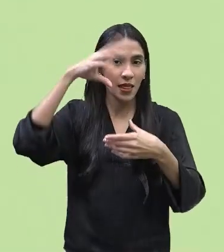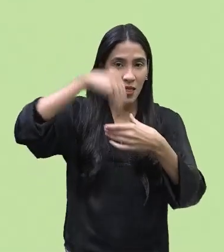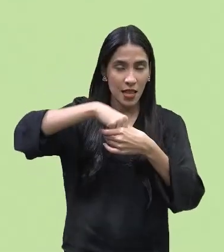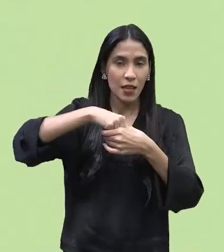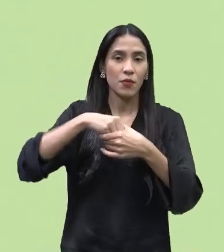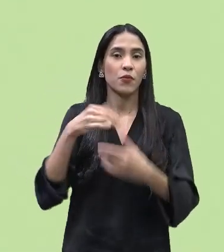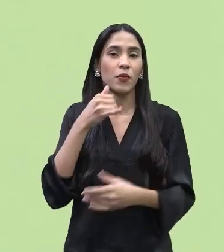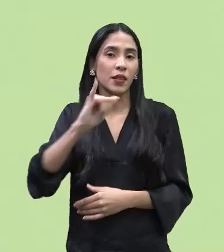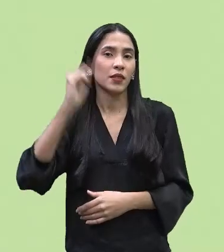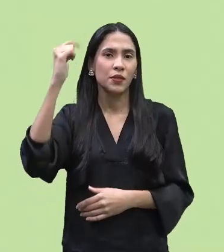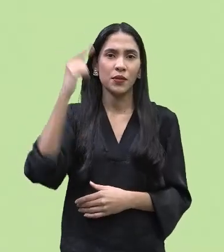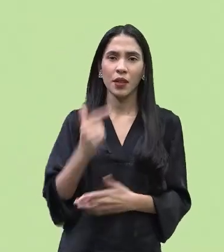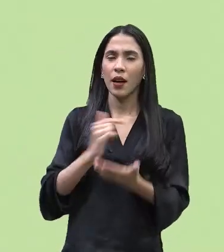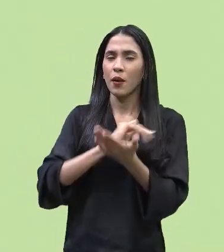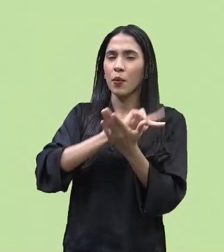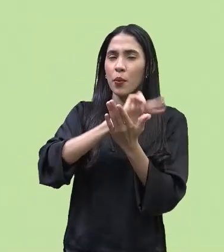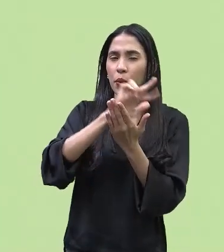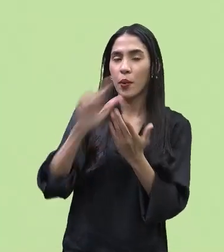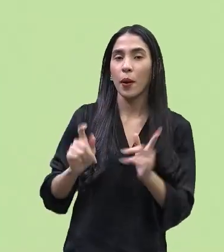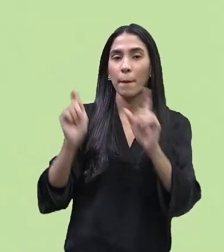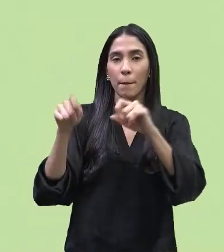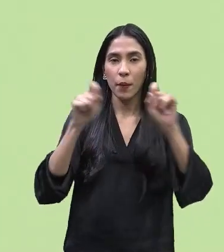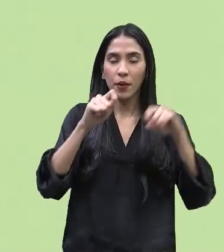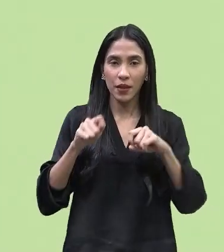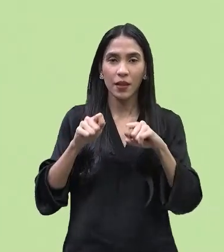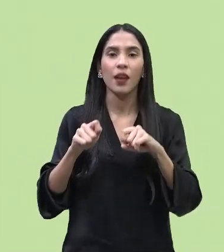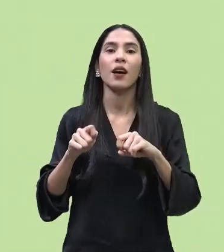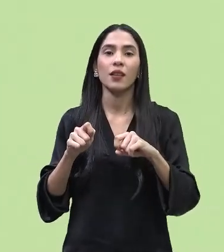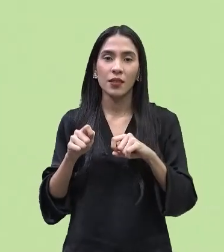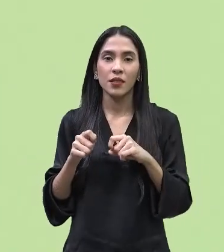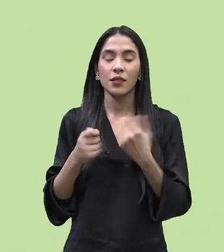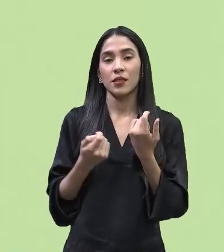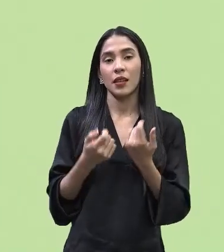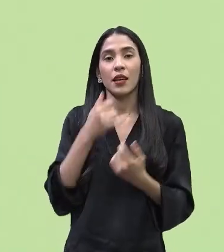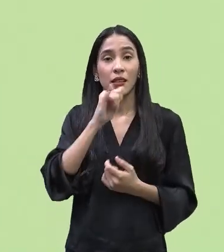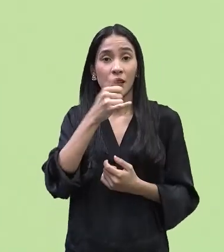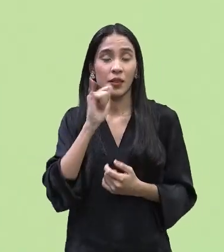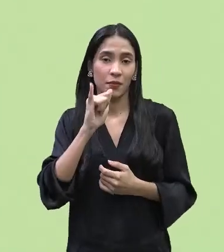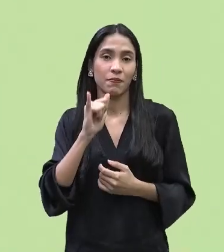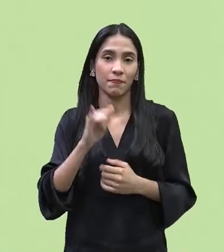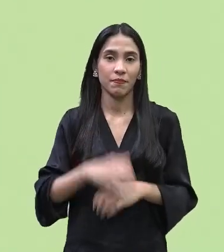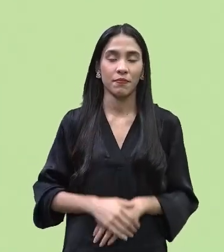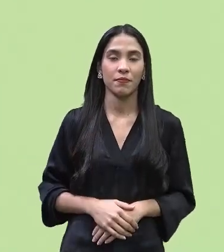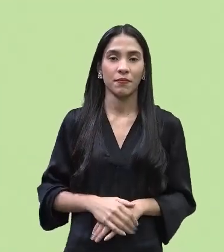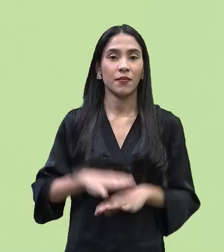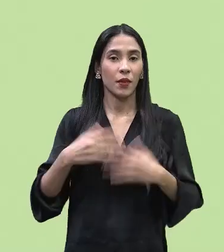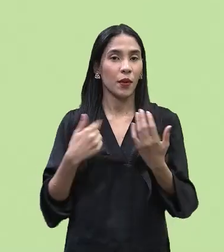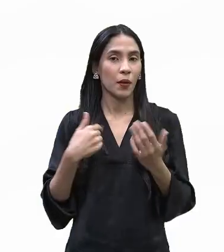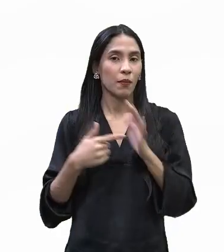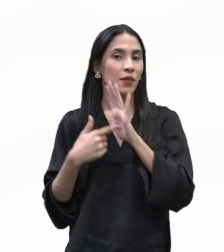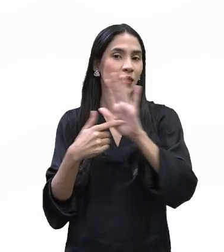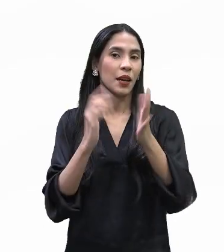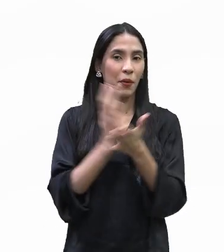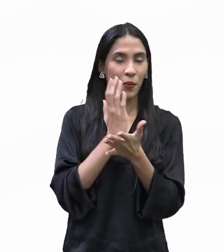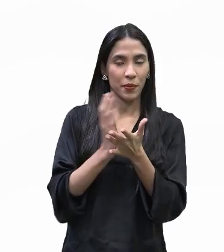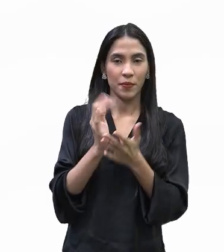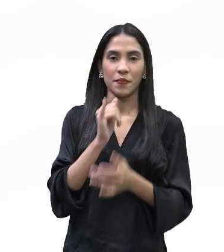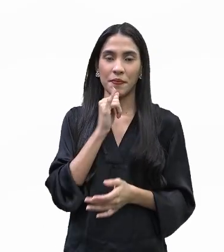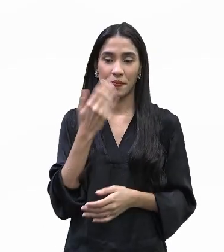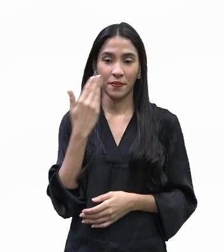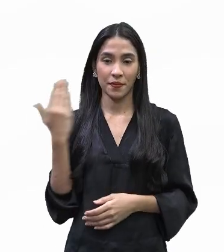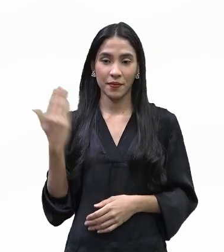solar a gente tem uma infinidade de possibilidades, né, de geração de energia, tá? Então vou apresentar para vocês algumas delas, olha